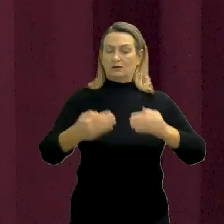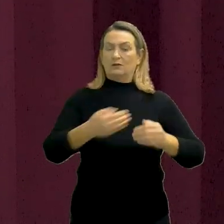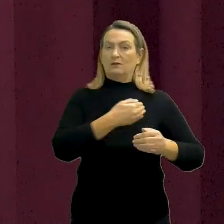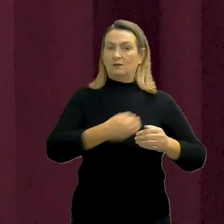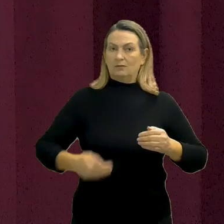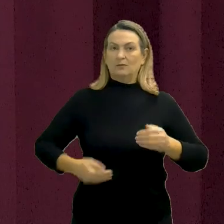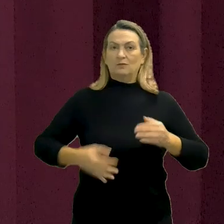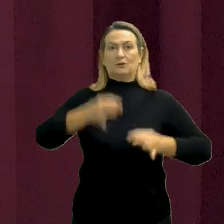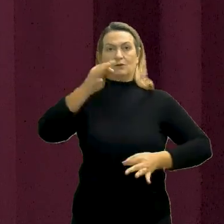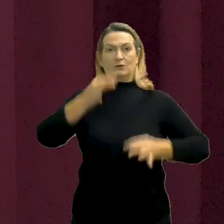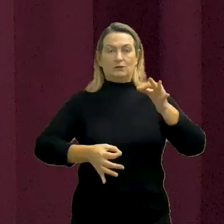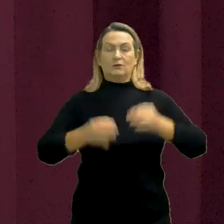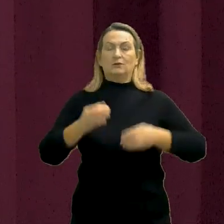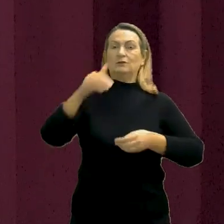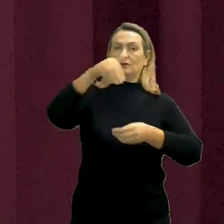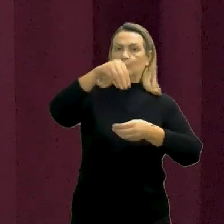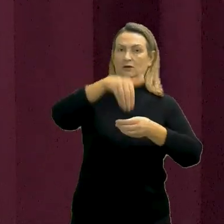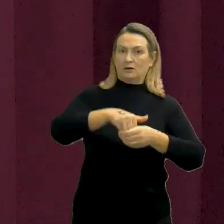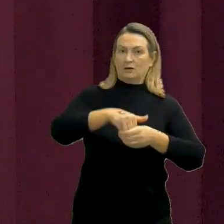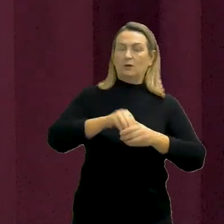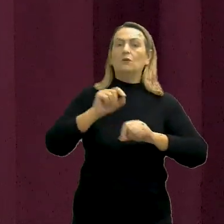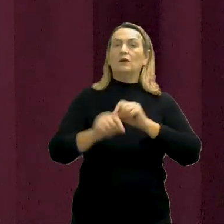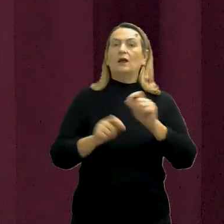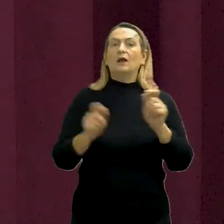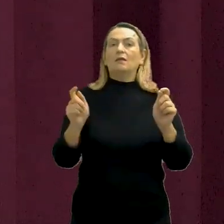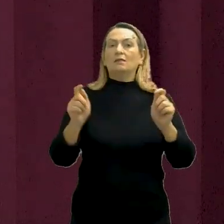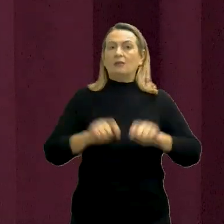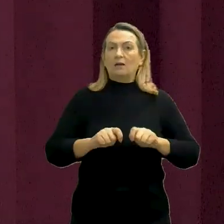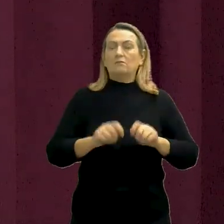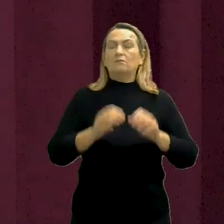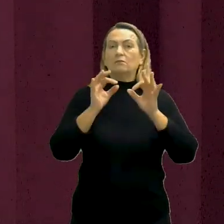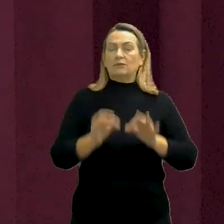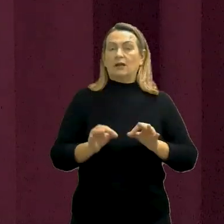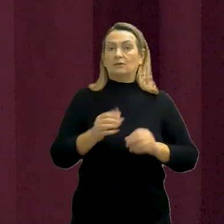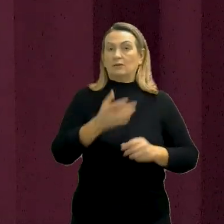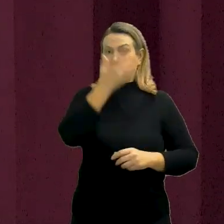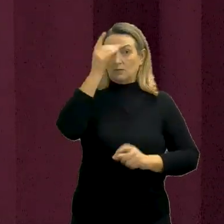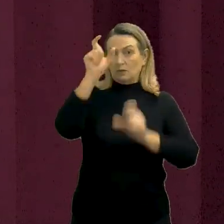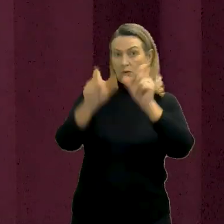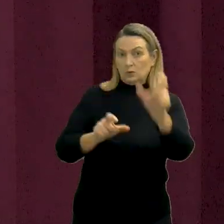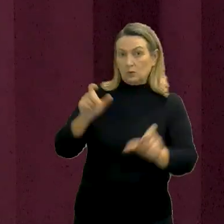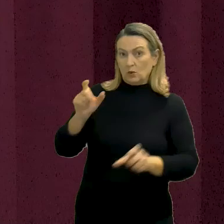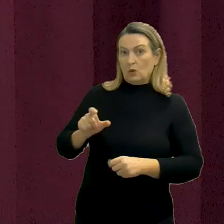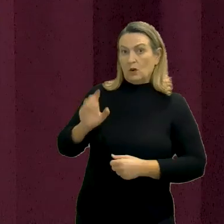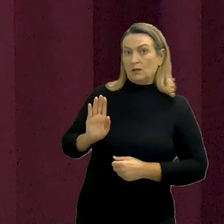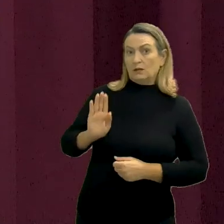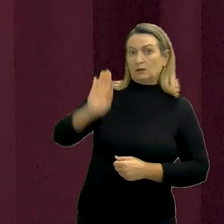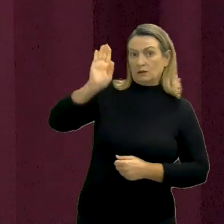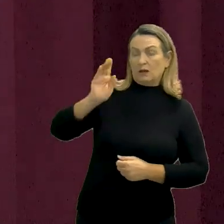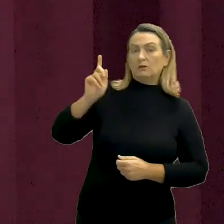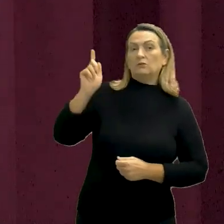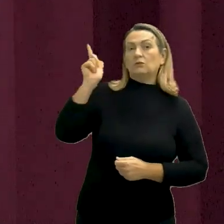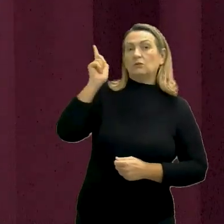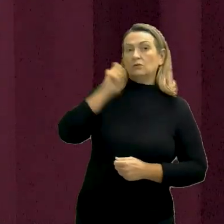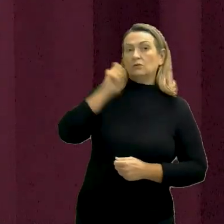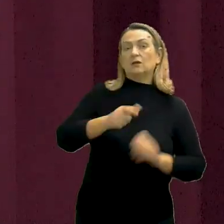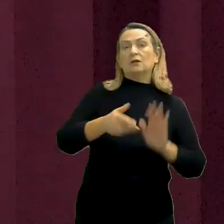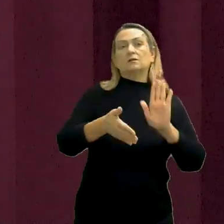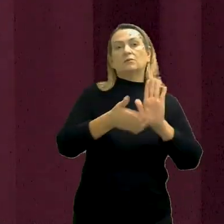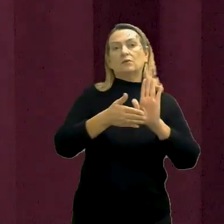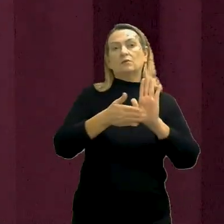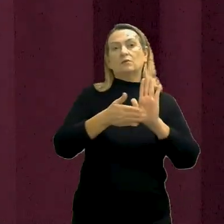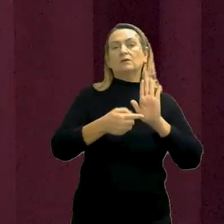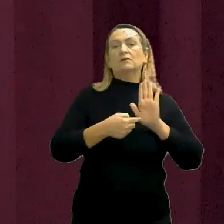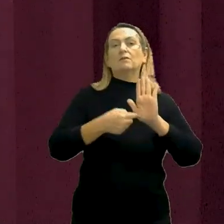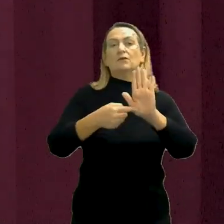é levar dar condições para que aqueles candidatos possam levar as suas propostas ao cidadão e